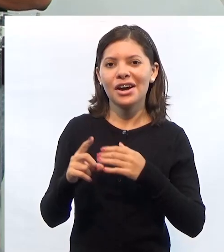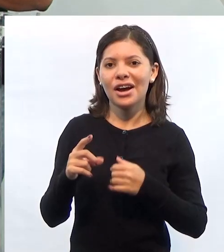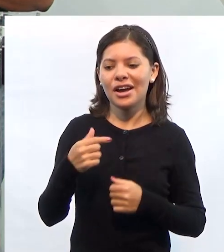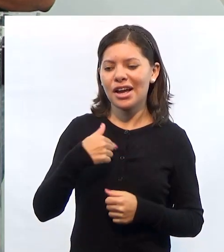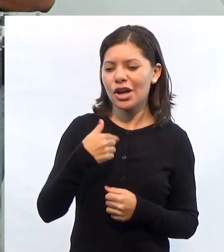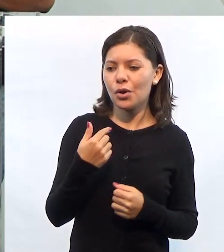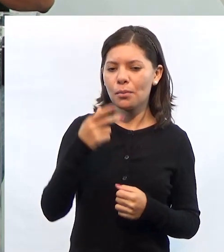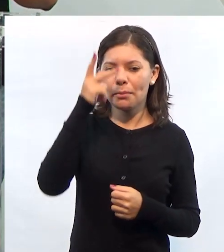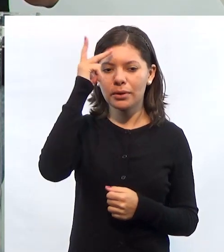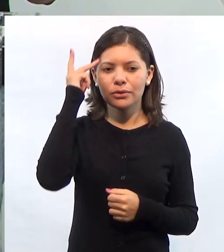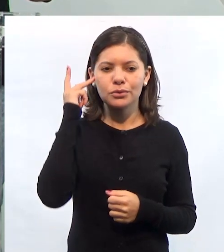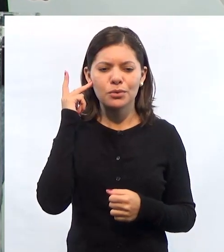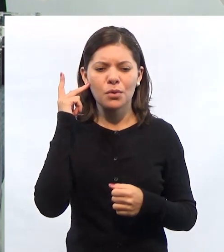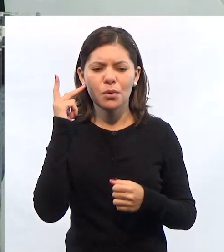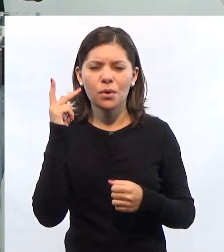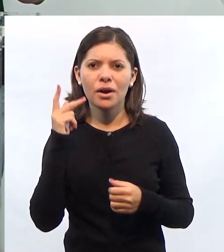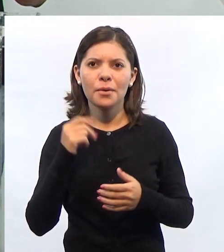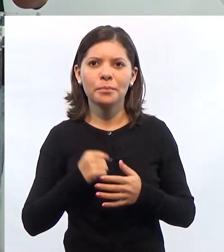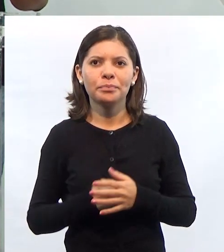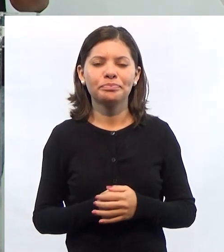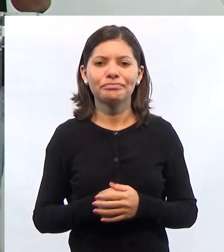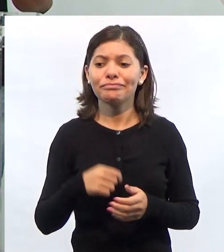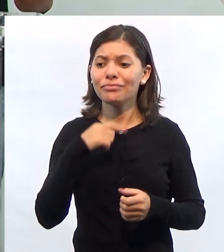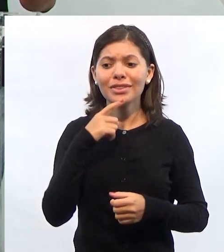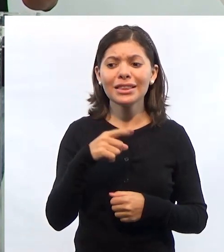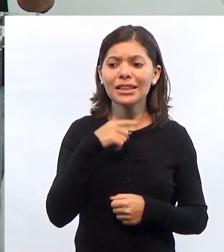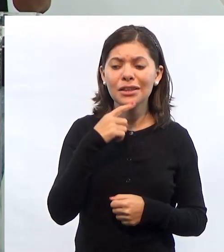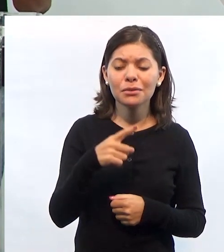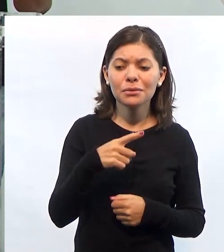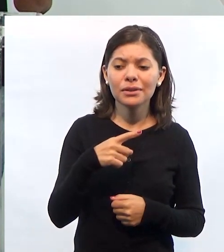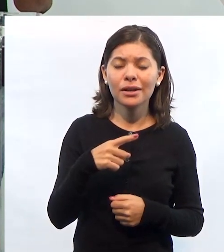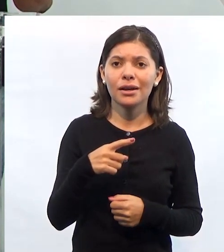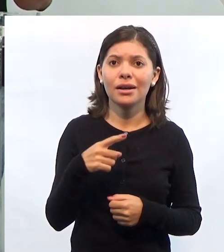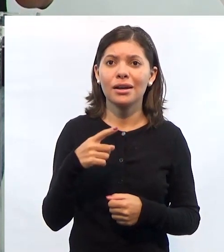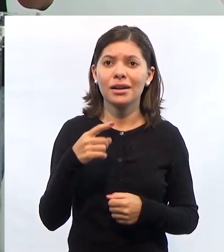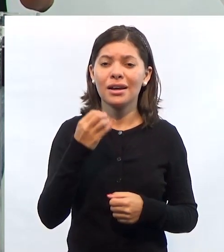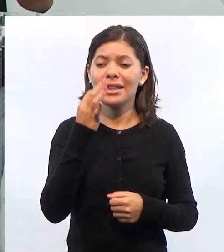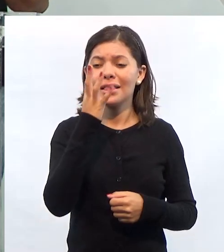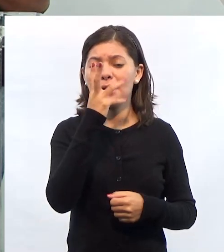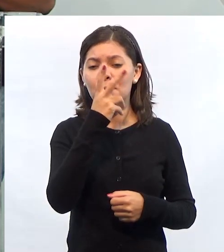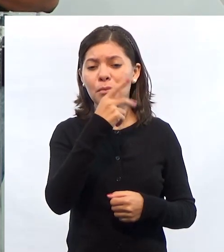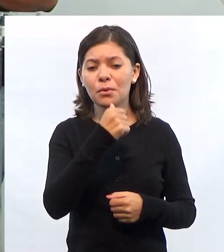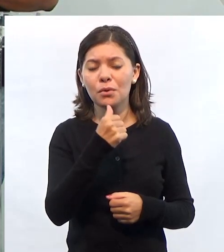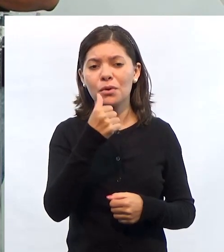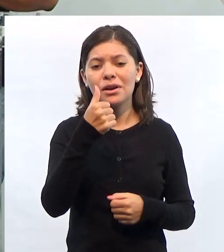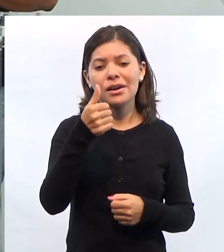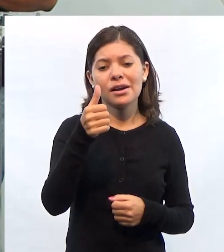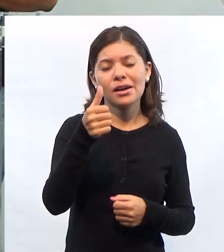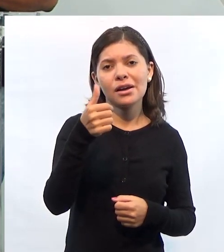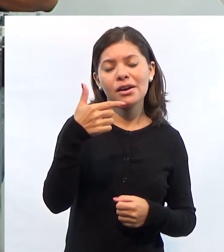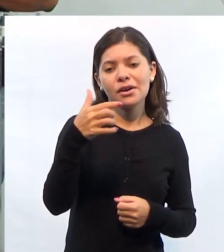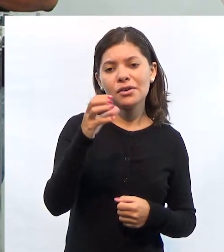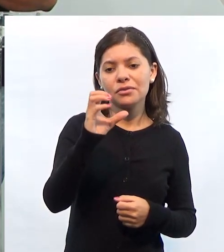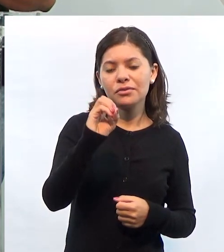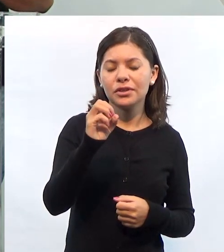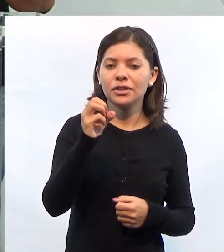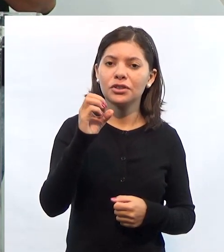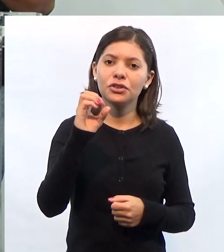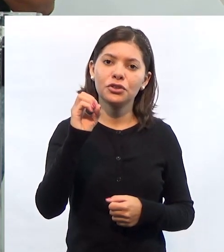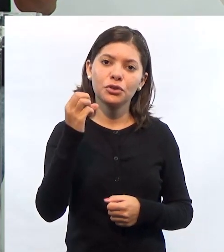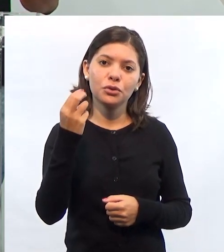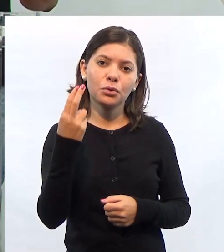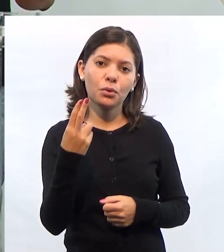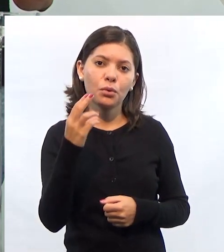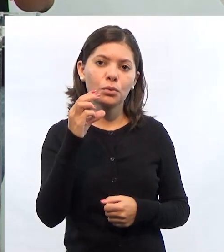alguma outra atendimento esteja todo mundo ocupado e demora aí 20 minutos 30 minutos então